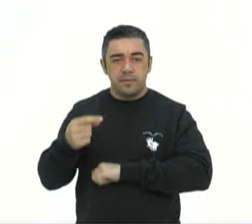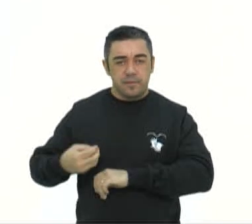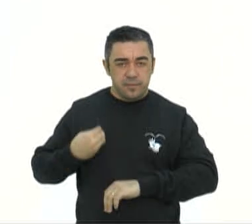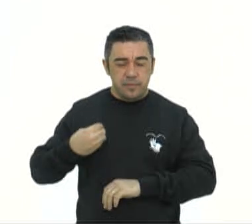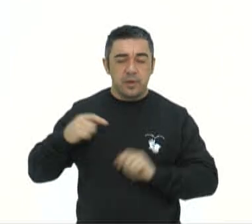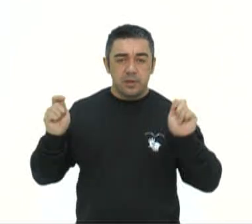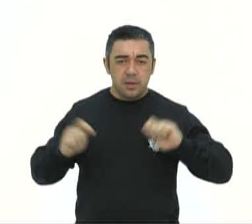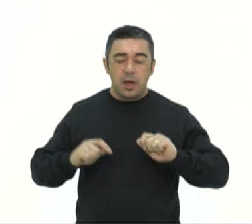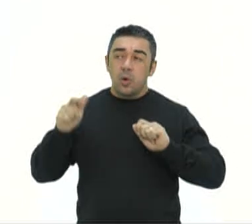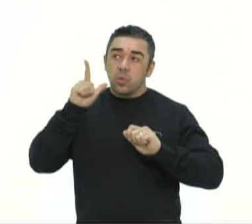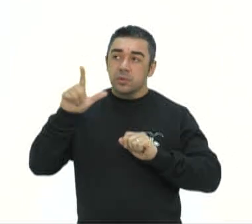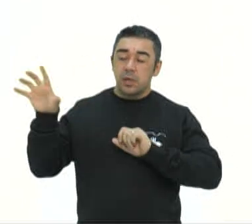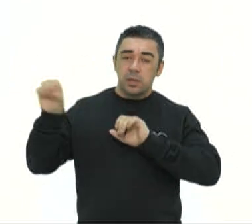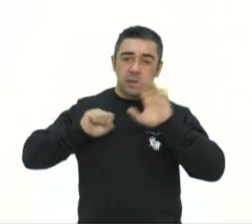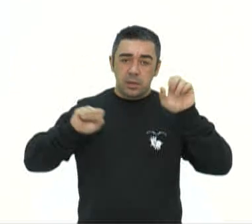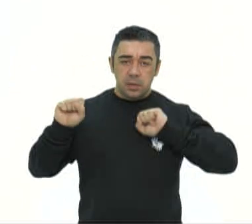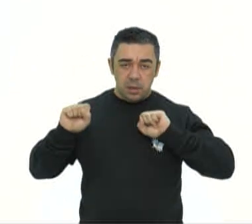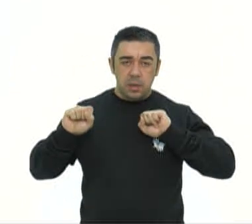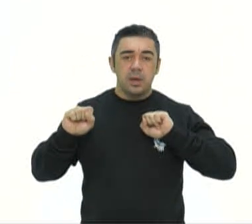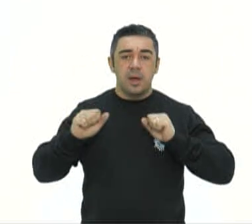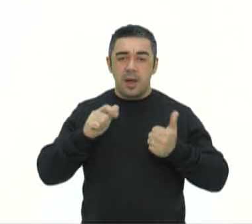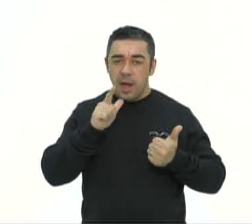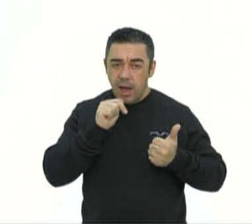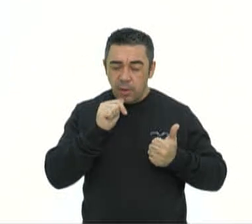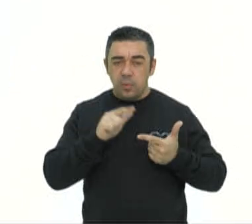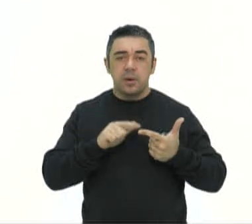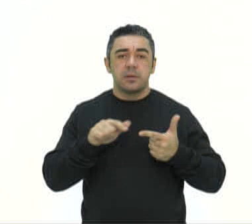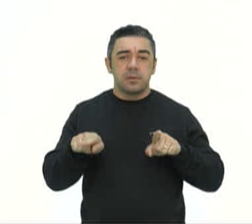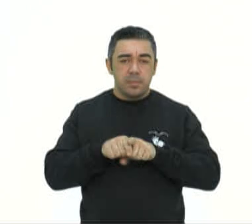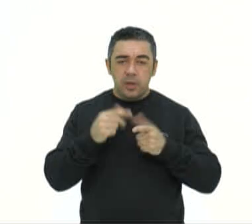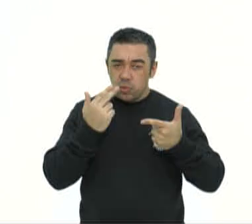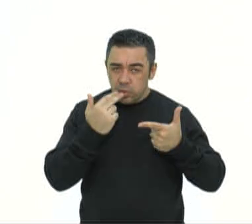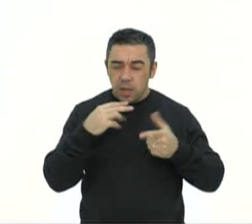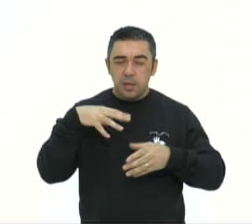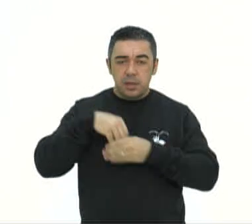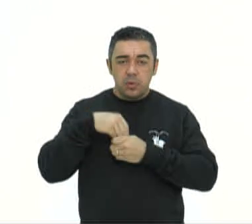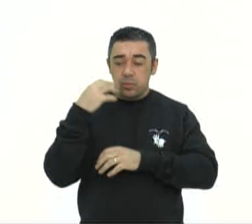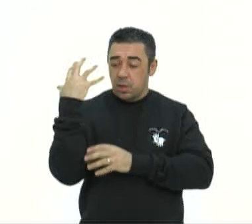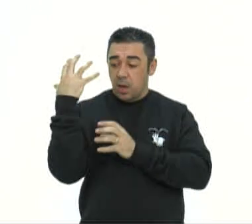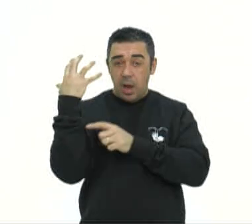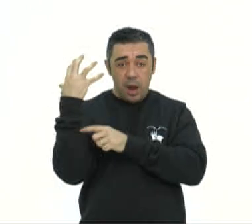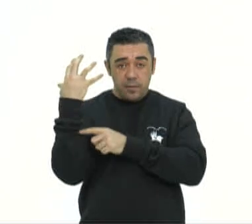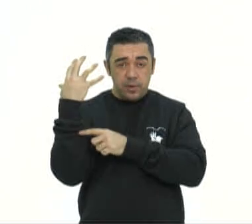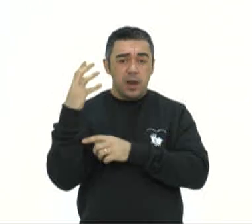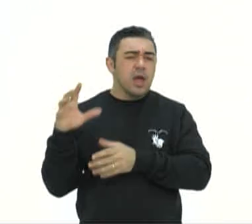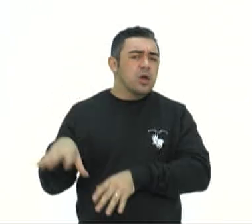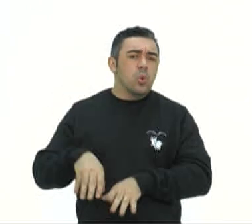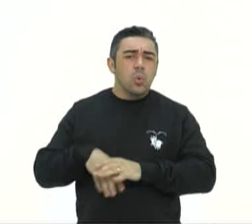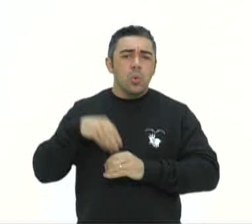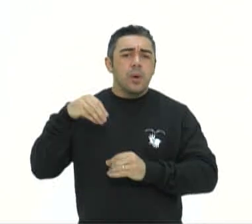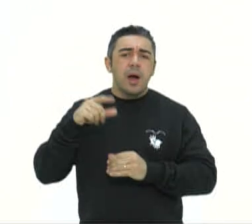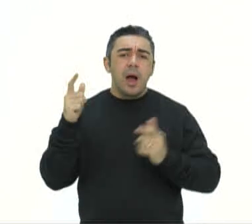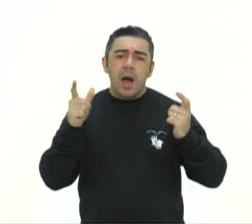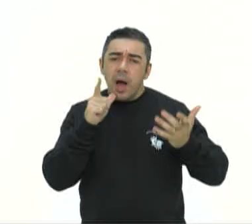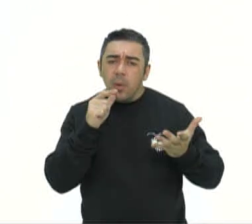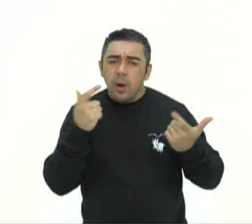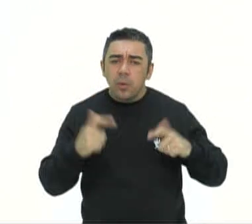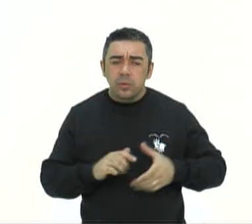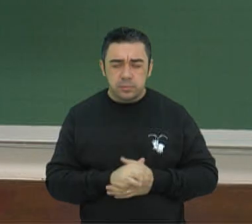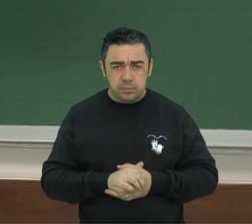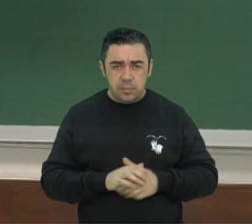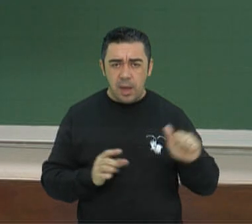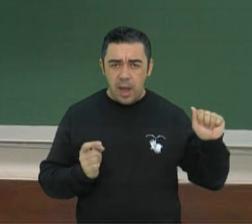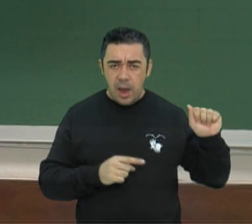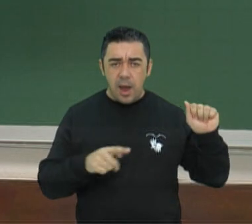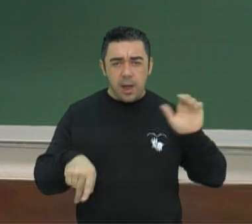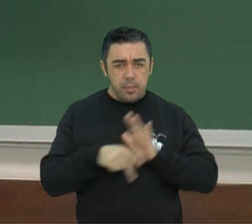captar luz, água e nutrientes, mesmo vivendo sobre as árvores. Essas espécies captam água da onde? Letra A, de organismos